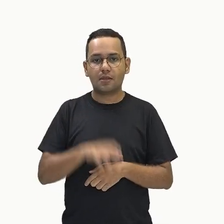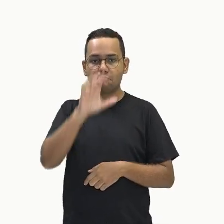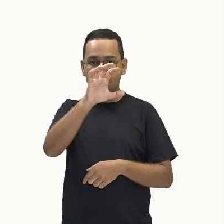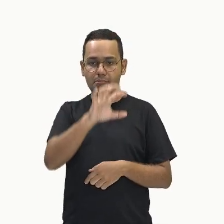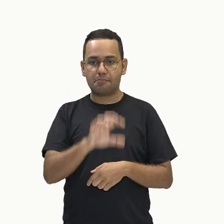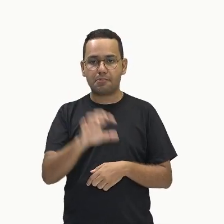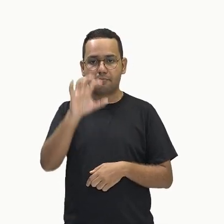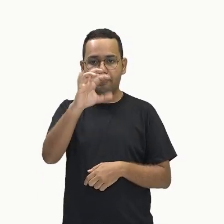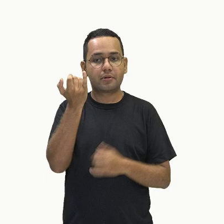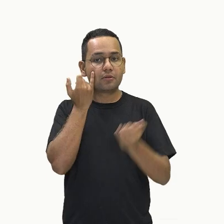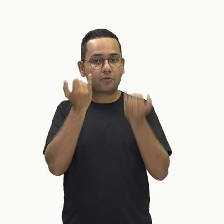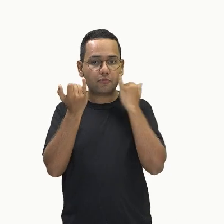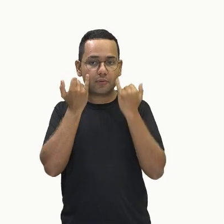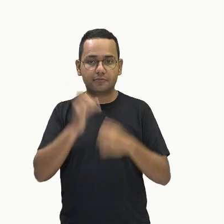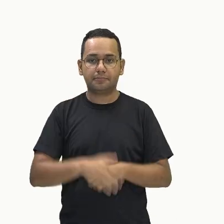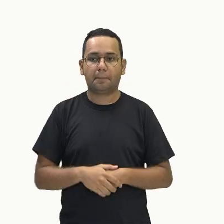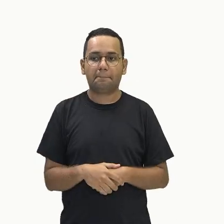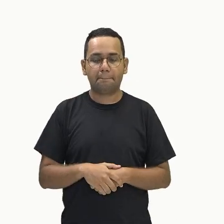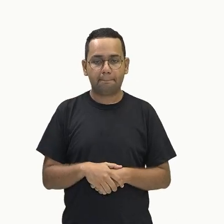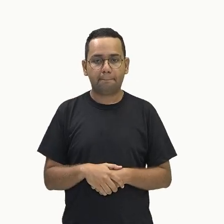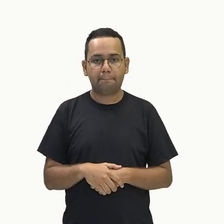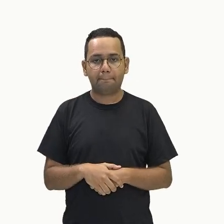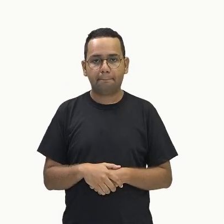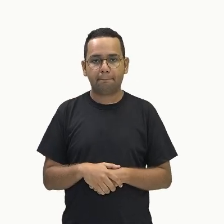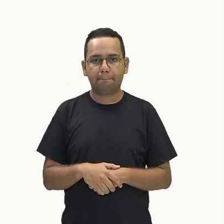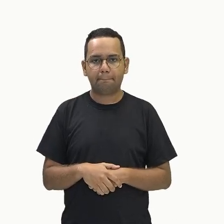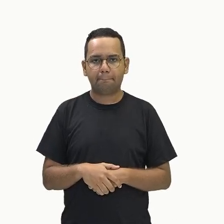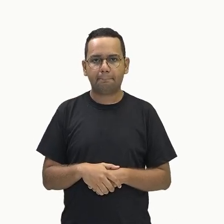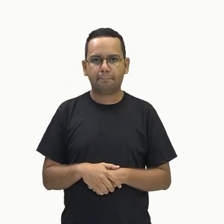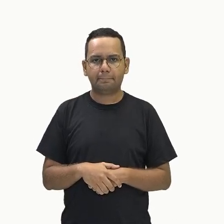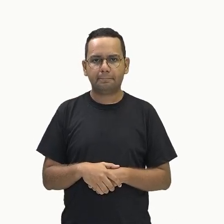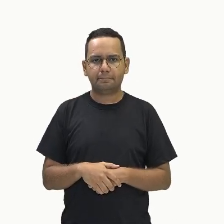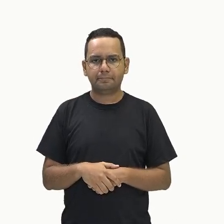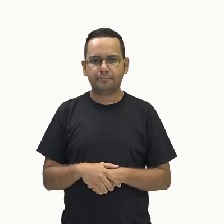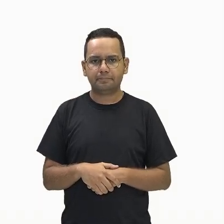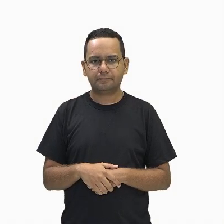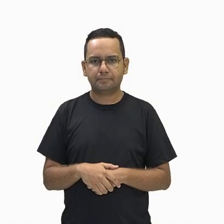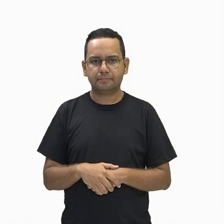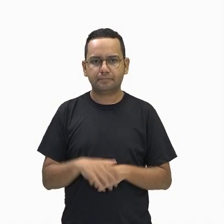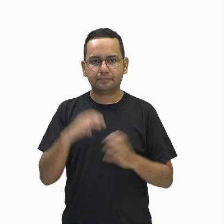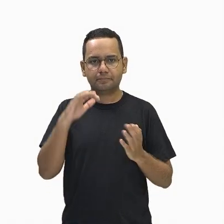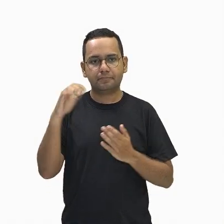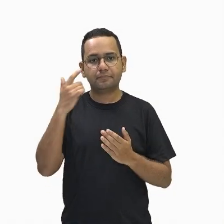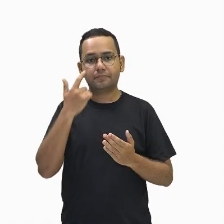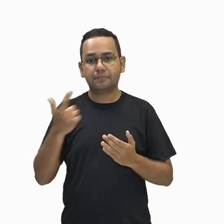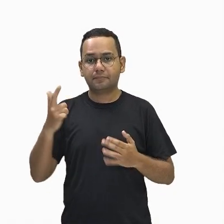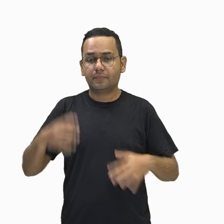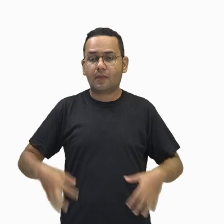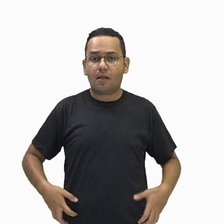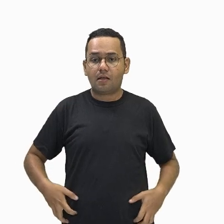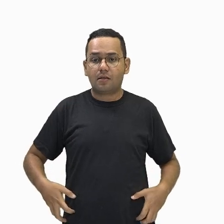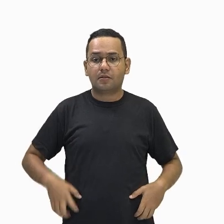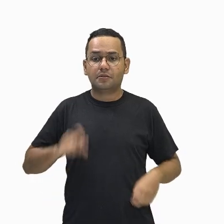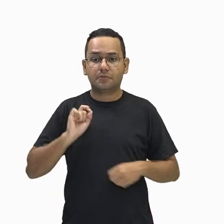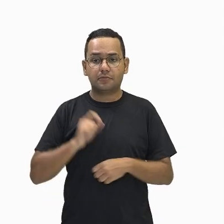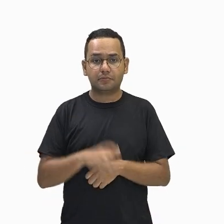forma. Vamos para a nossa cintura pélvica. A cintura pélvica é formada pelos